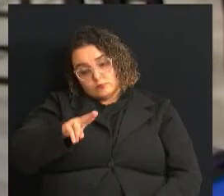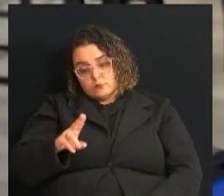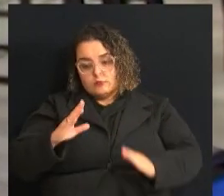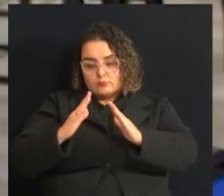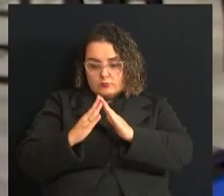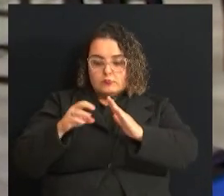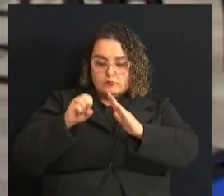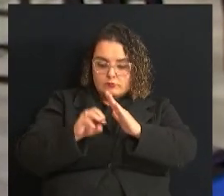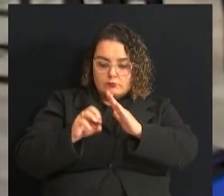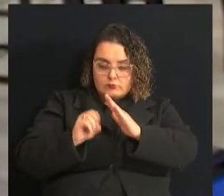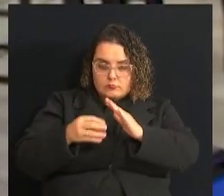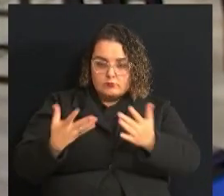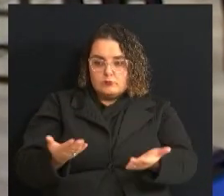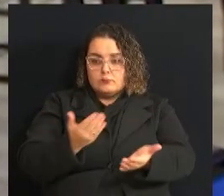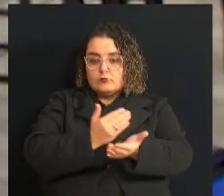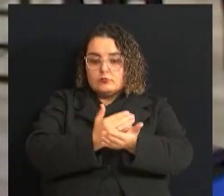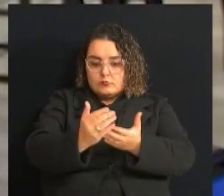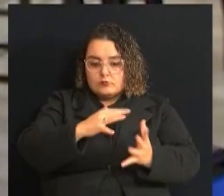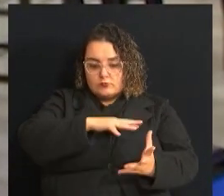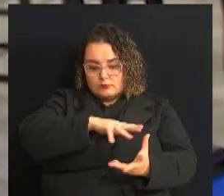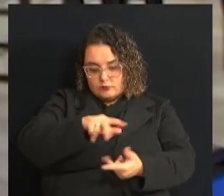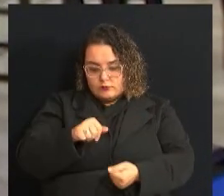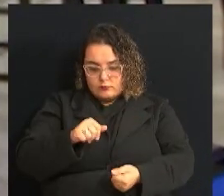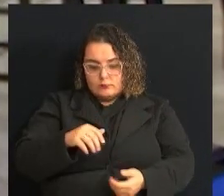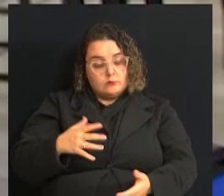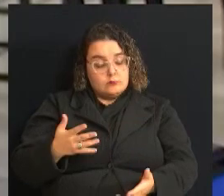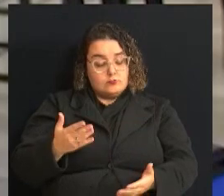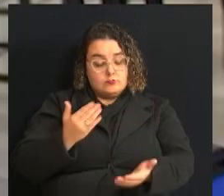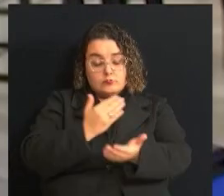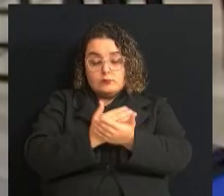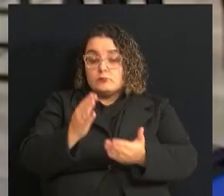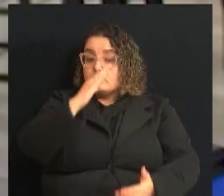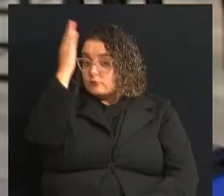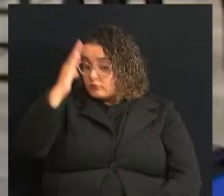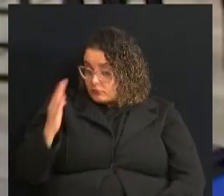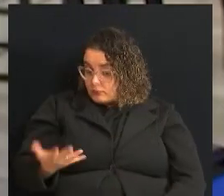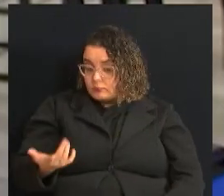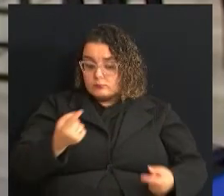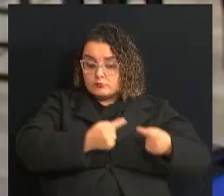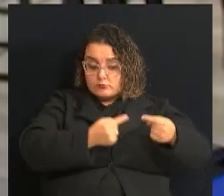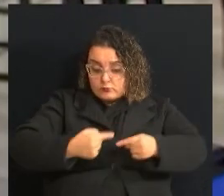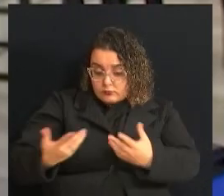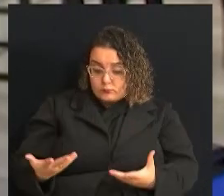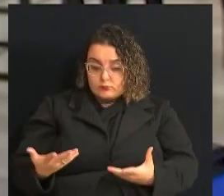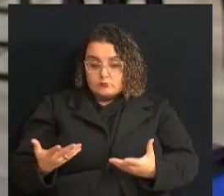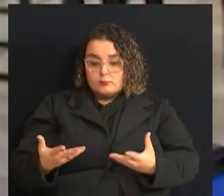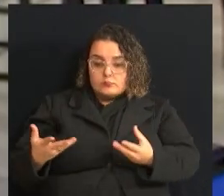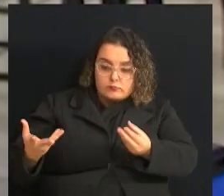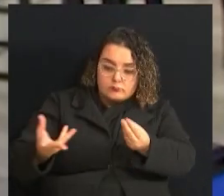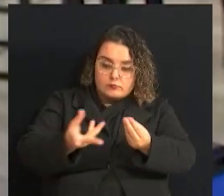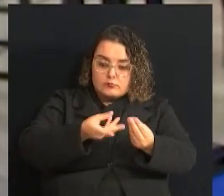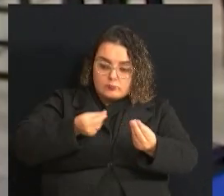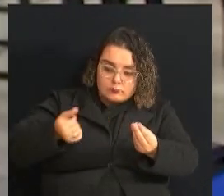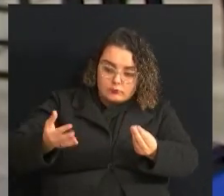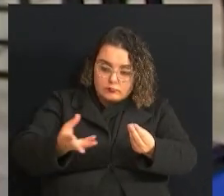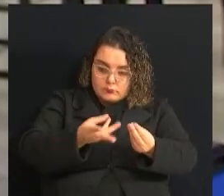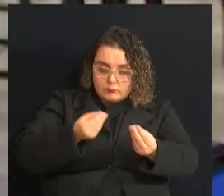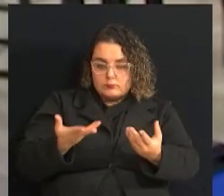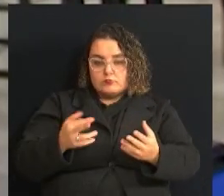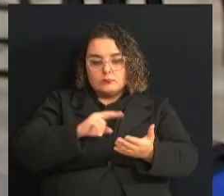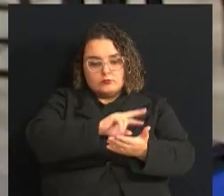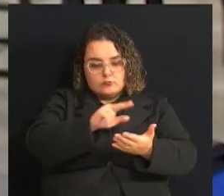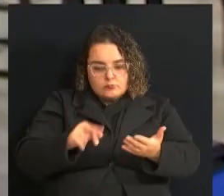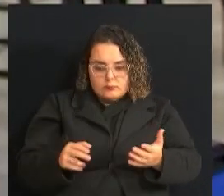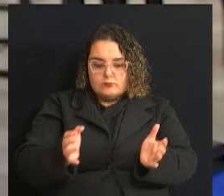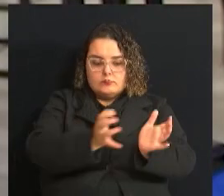no Brasil, né? Que retoma a discussão de um movimento mais plural, famílias de diferentes grupos, com